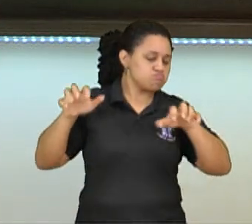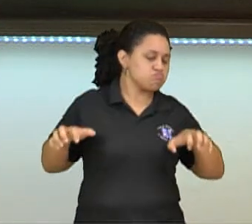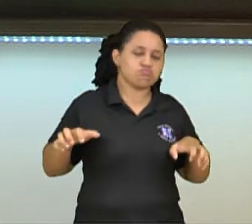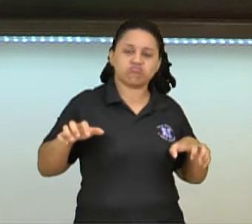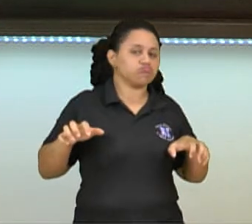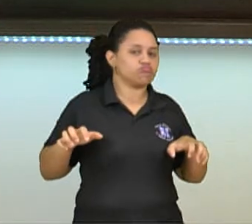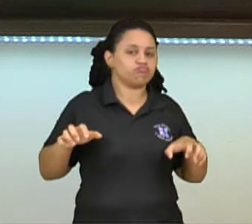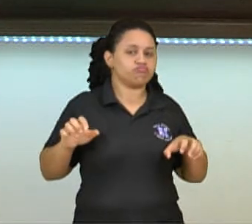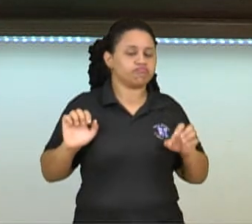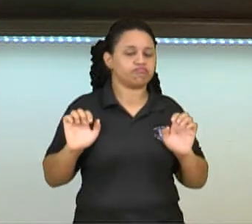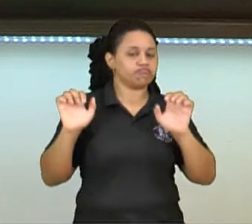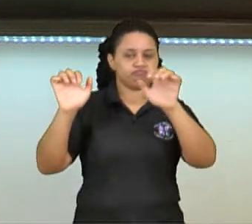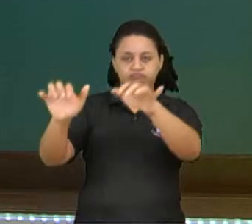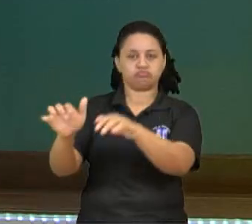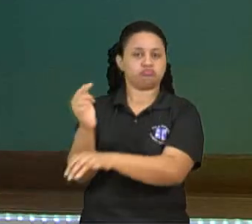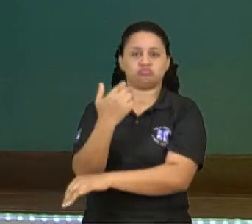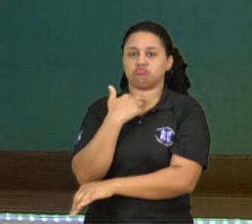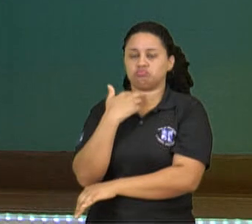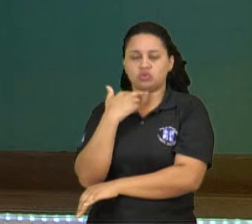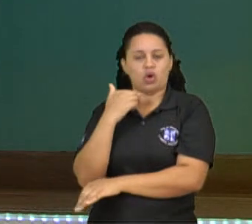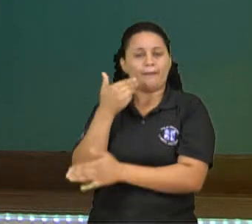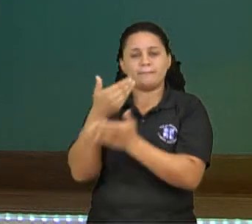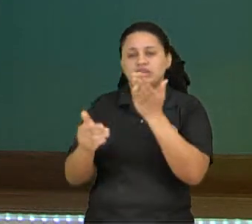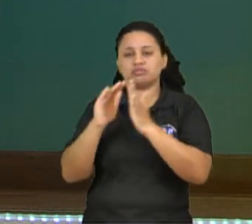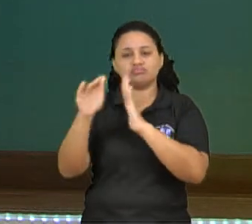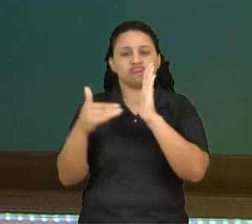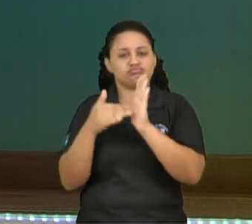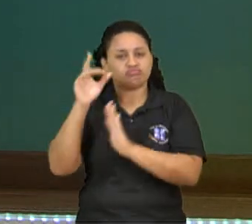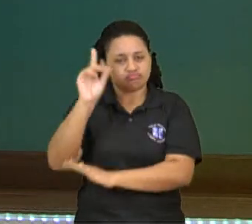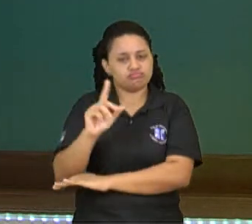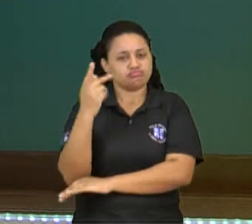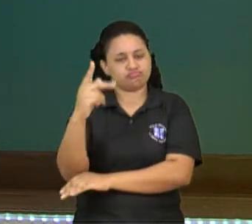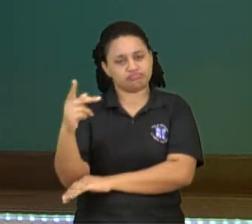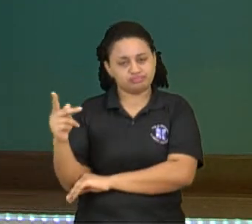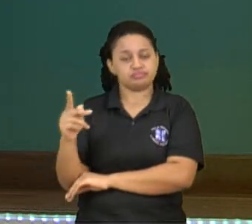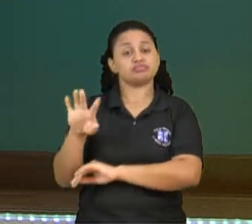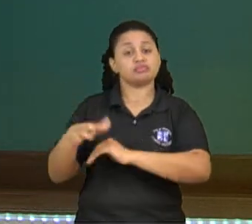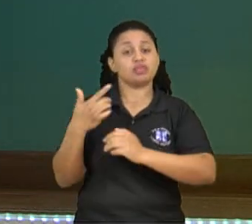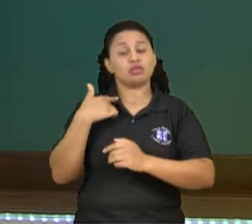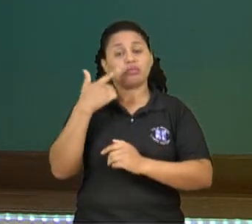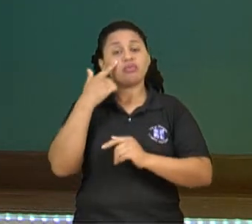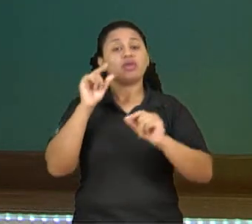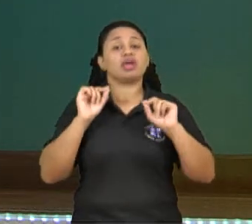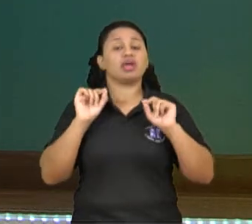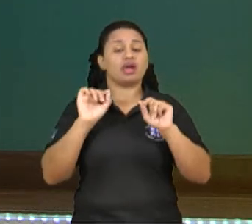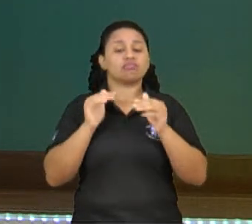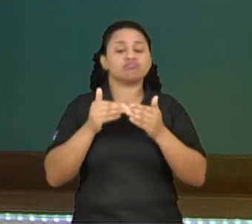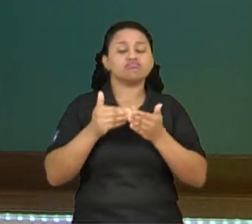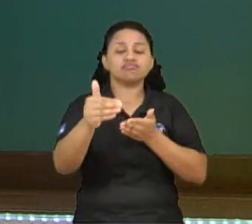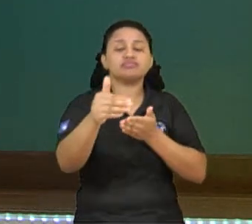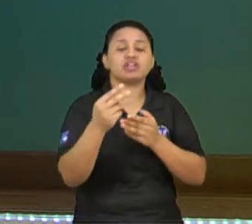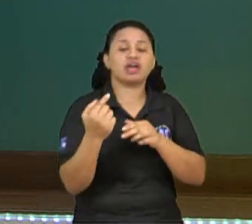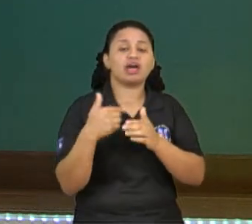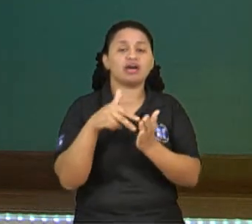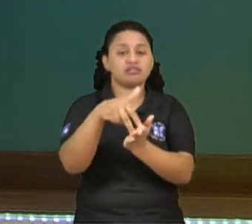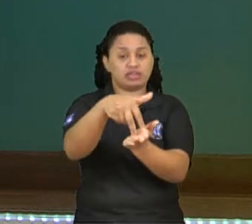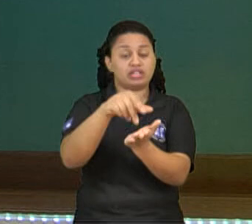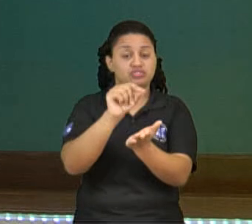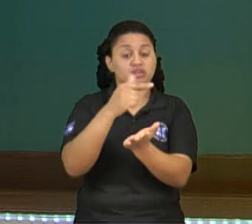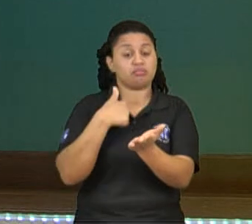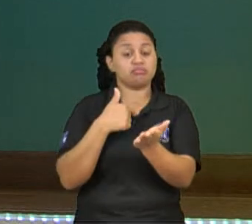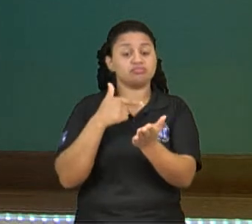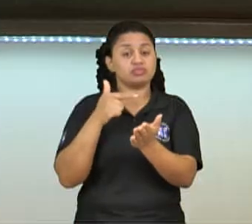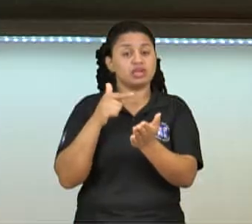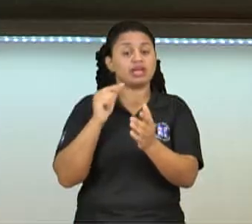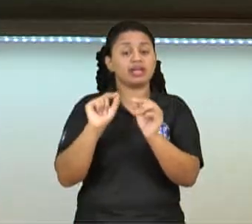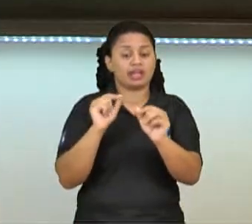gente vai ver que quem vai comandar toda essa revolta para tirar o Luís XVI oficialmente do